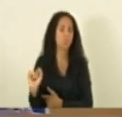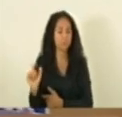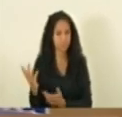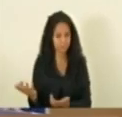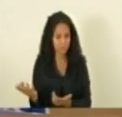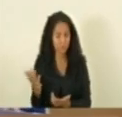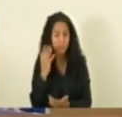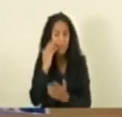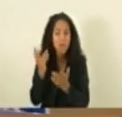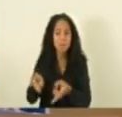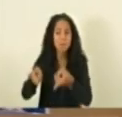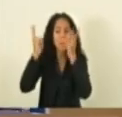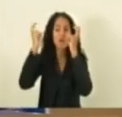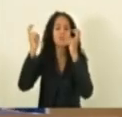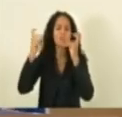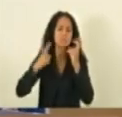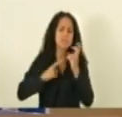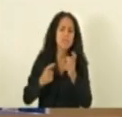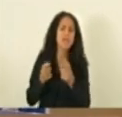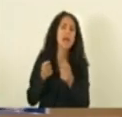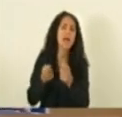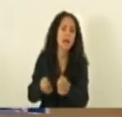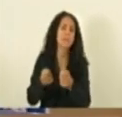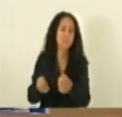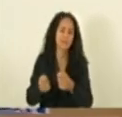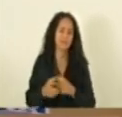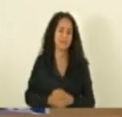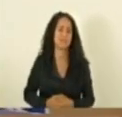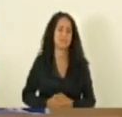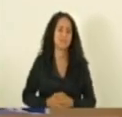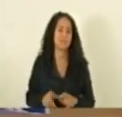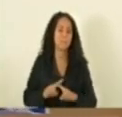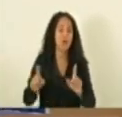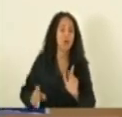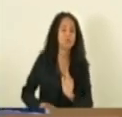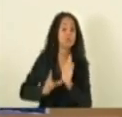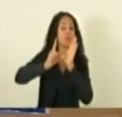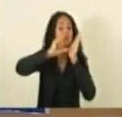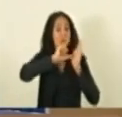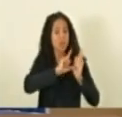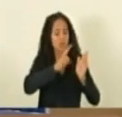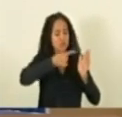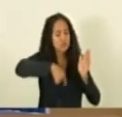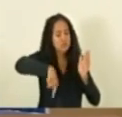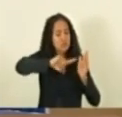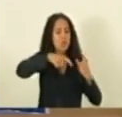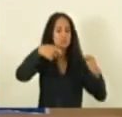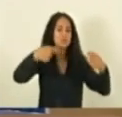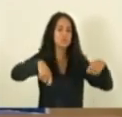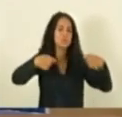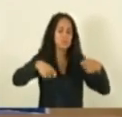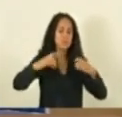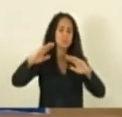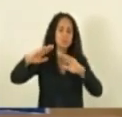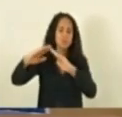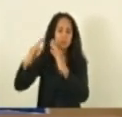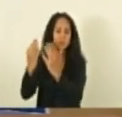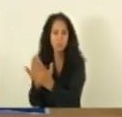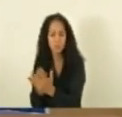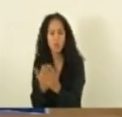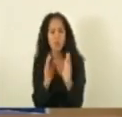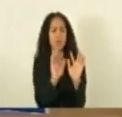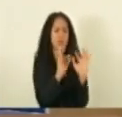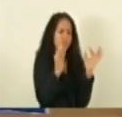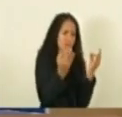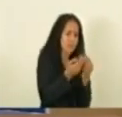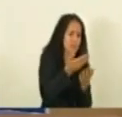essas ameaças. Isso só será feito se a gente buscar refundar tanto a escola como a relação